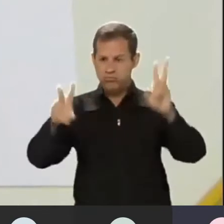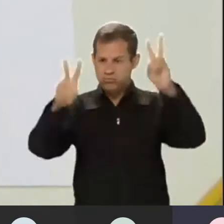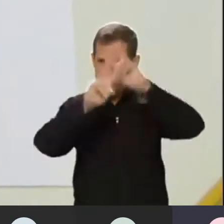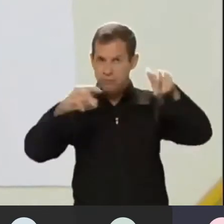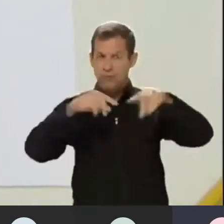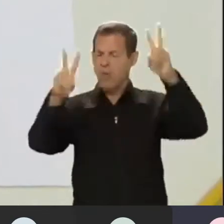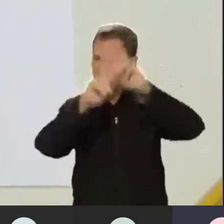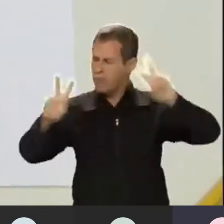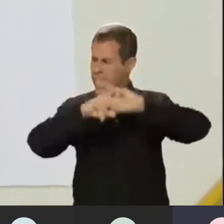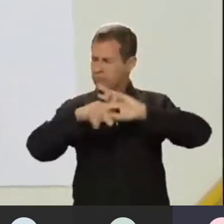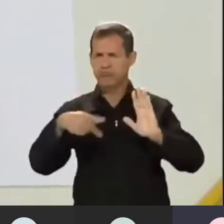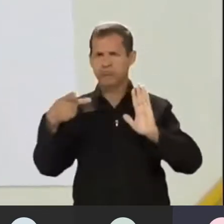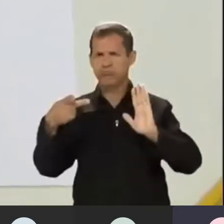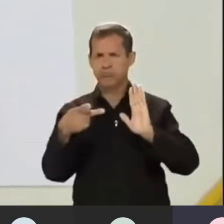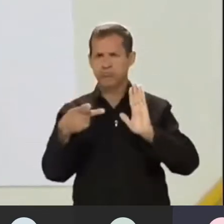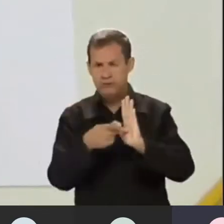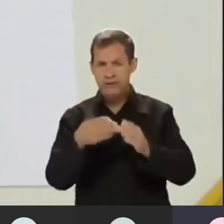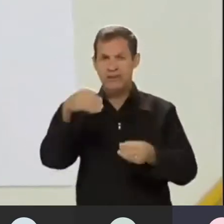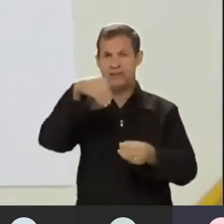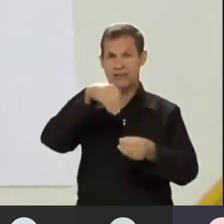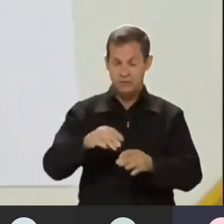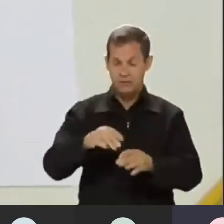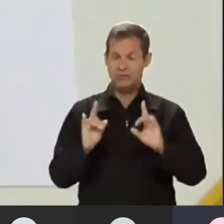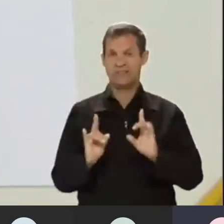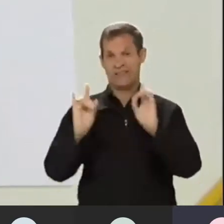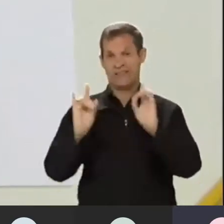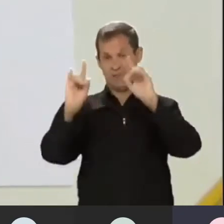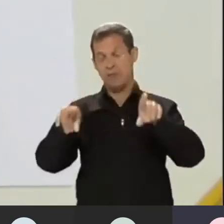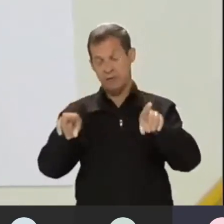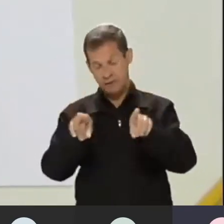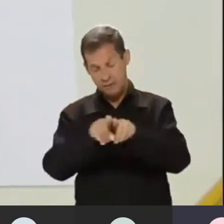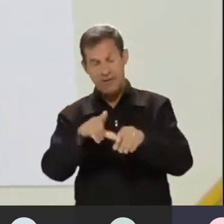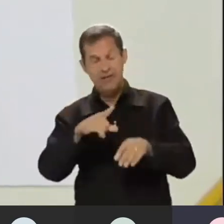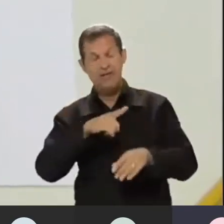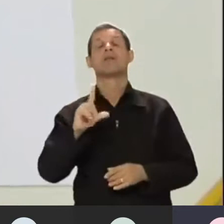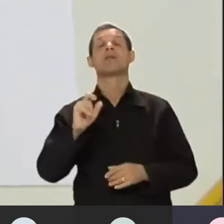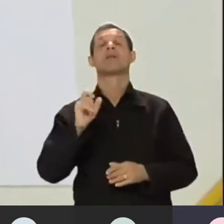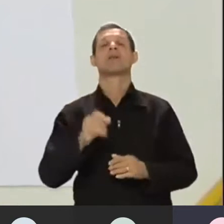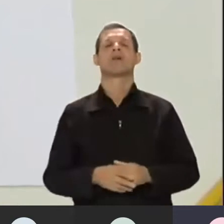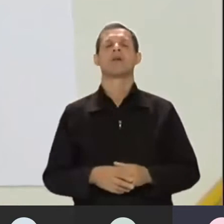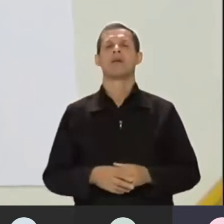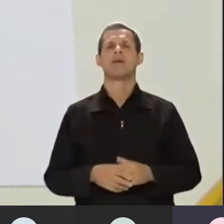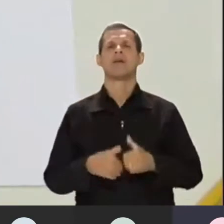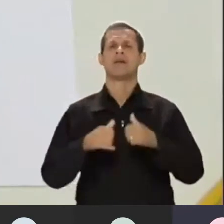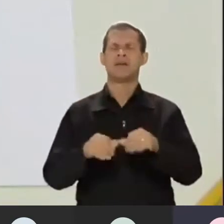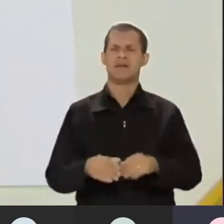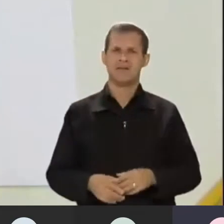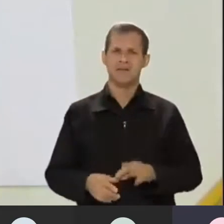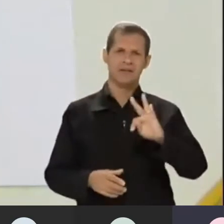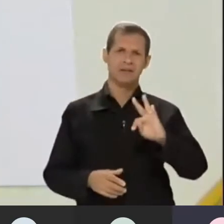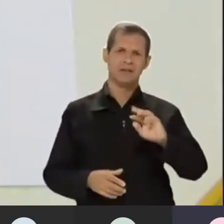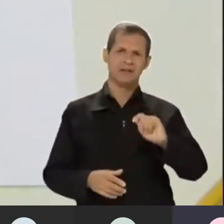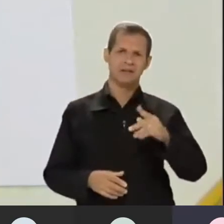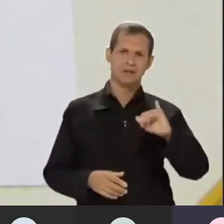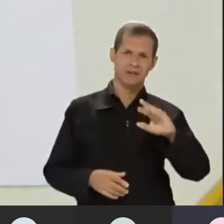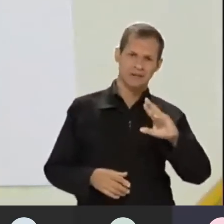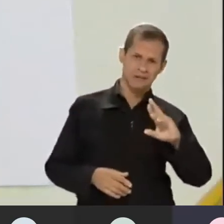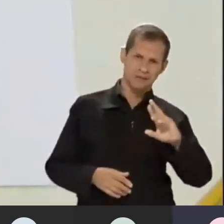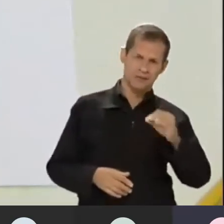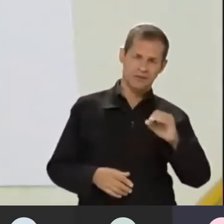Então, conforme os ventos, né, vão adentrando na minha edificação, eles podem trazer o que seria essa transpiração